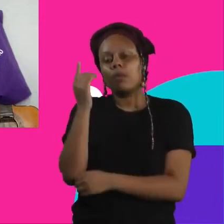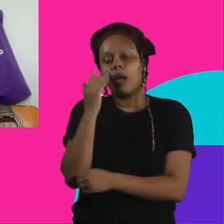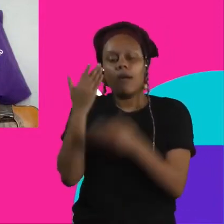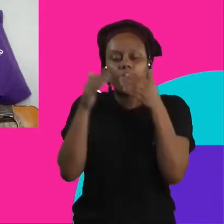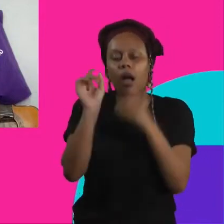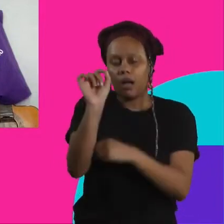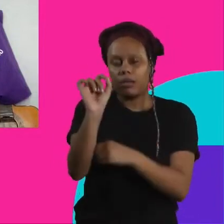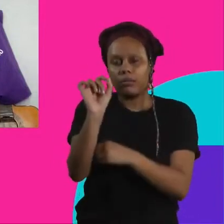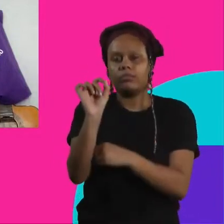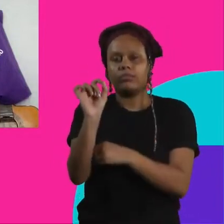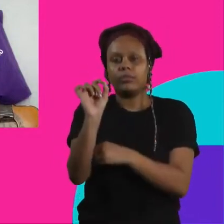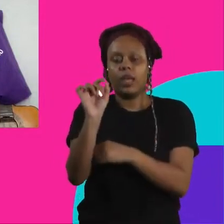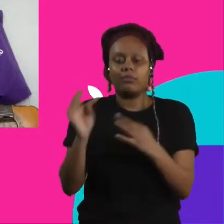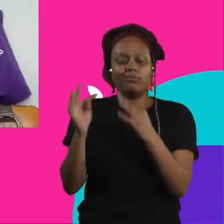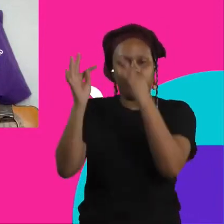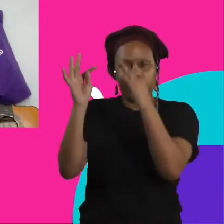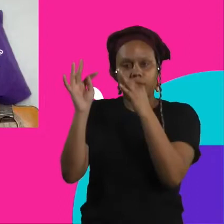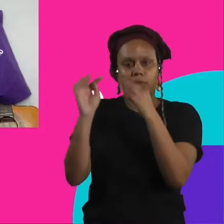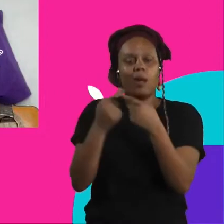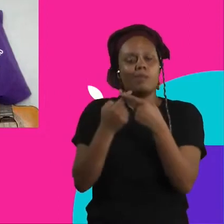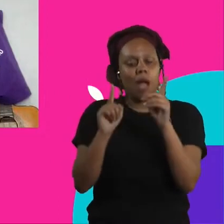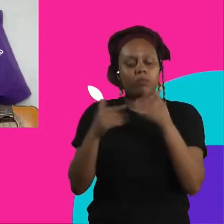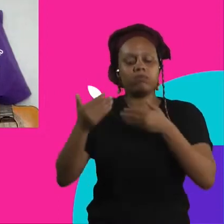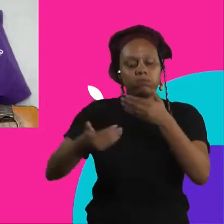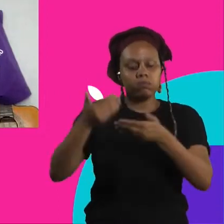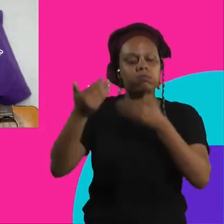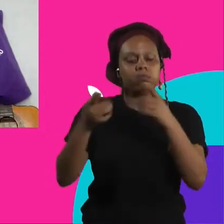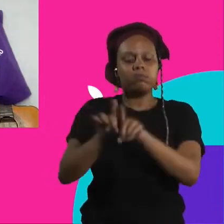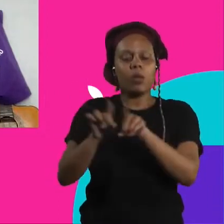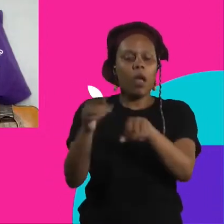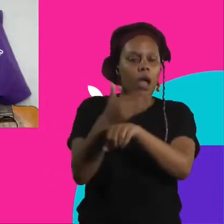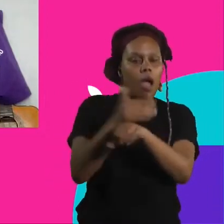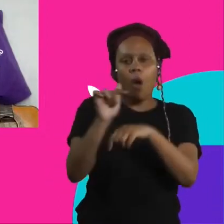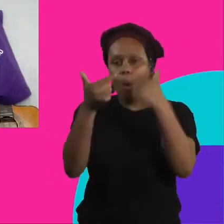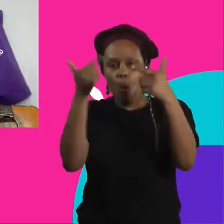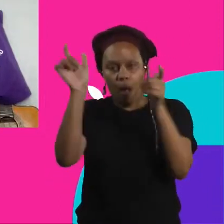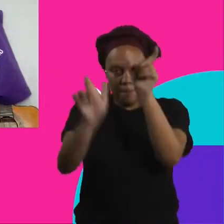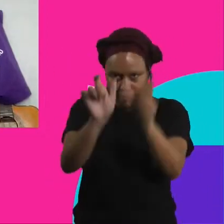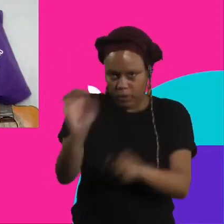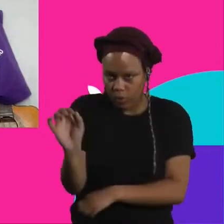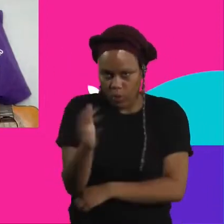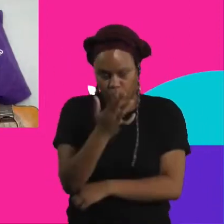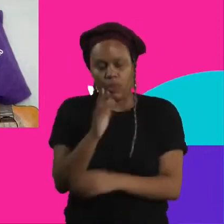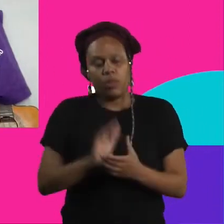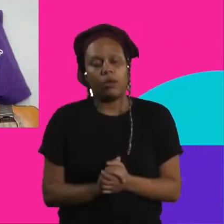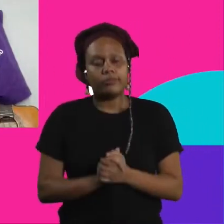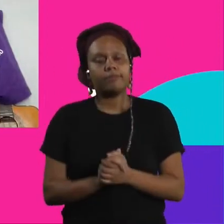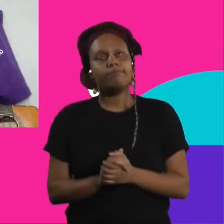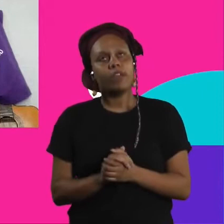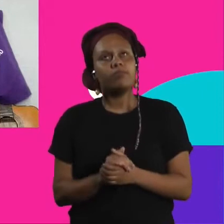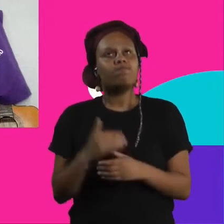com o passar do tempo e com novas pessoas, né, entrando nessa rede, vai mudando, né, a